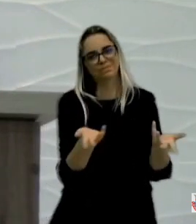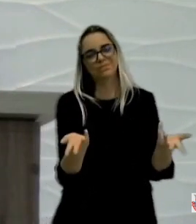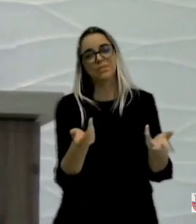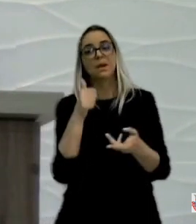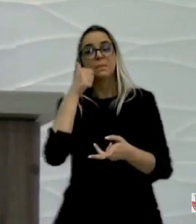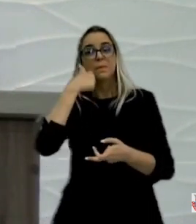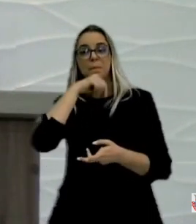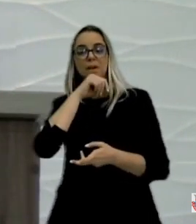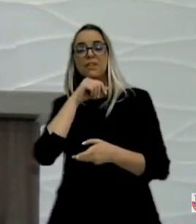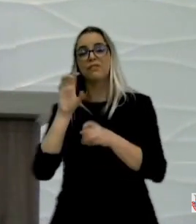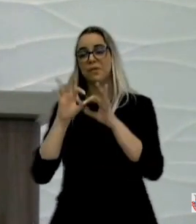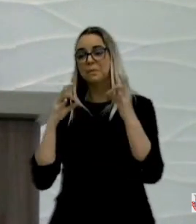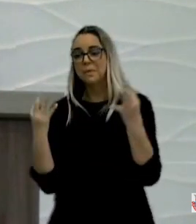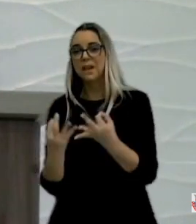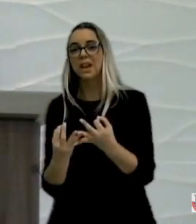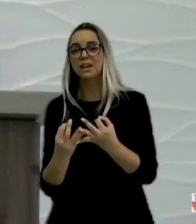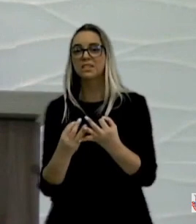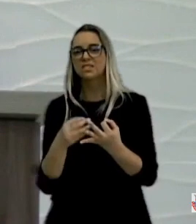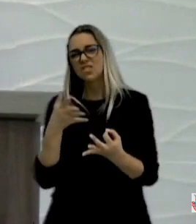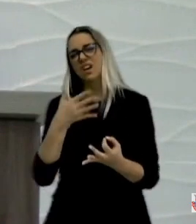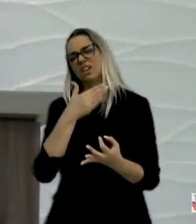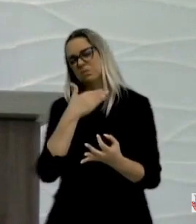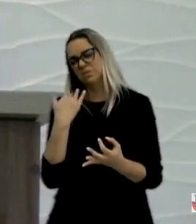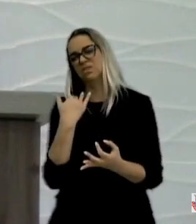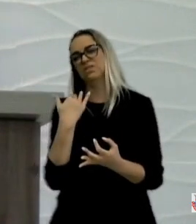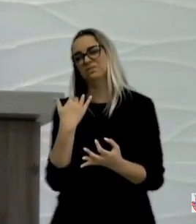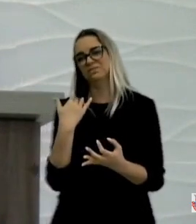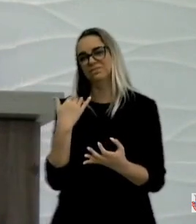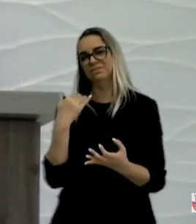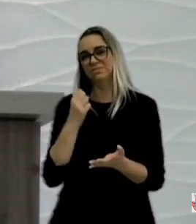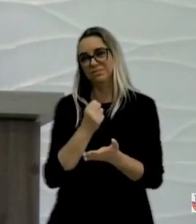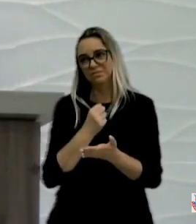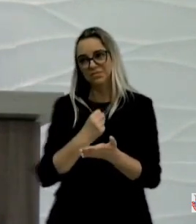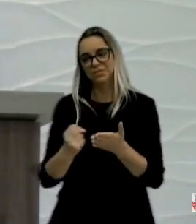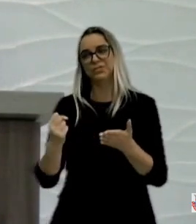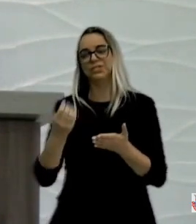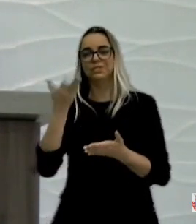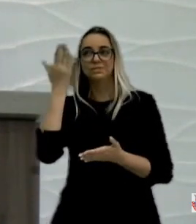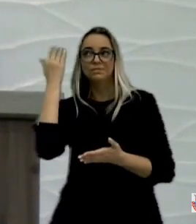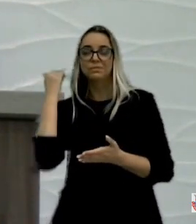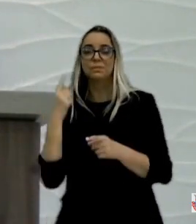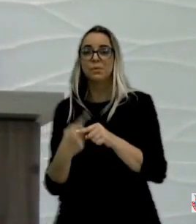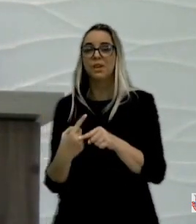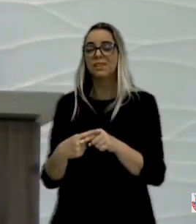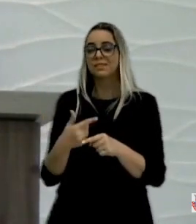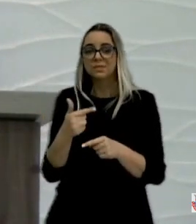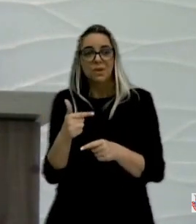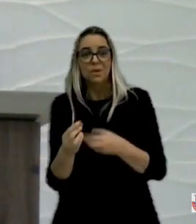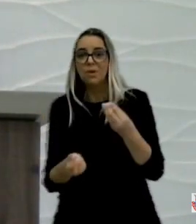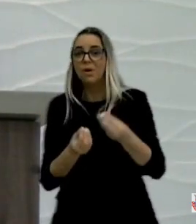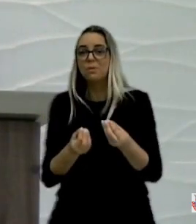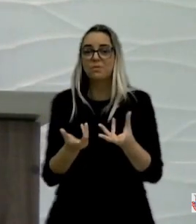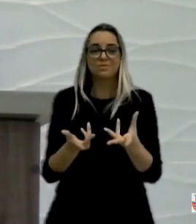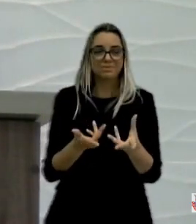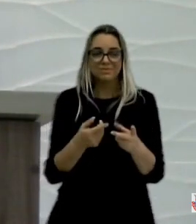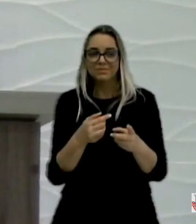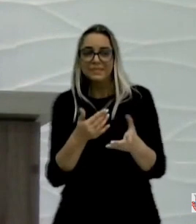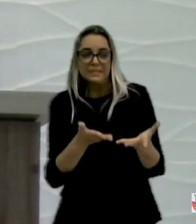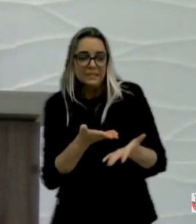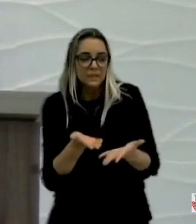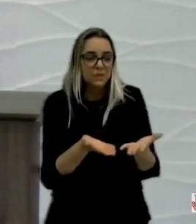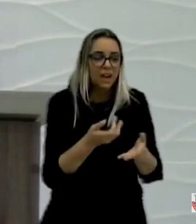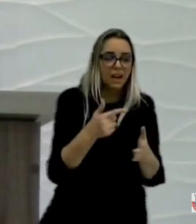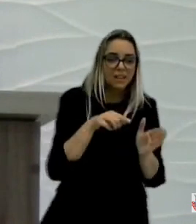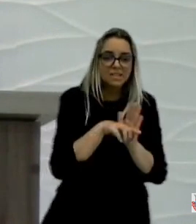família se foram por não ter tido um acompanhamento com a ginecologista, por não poder fazer nem